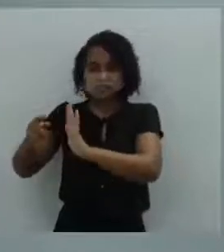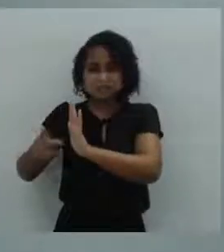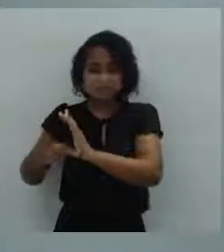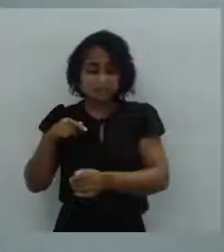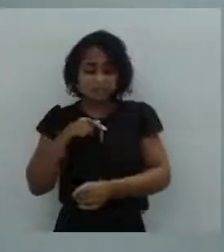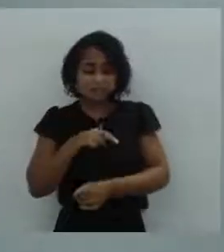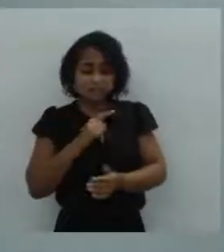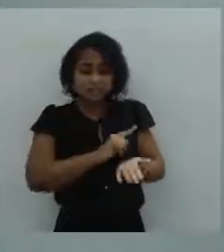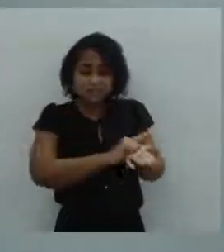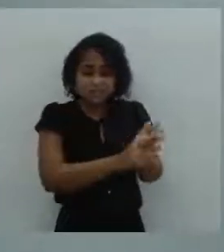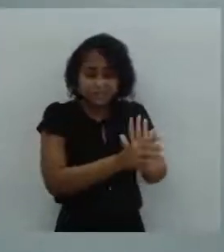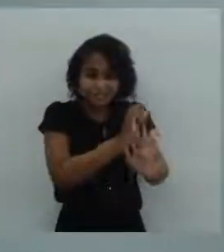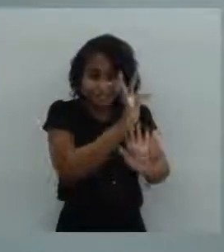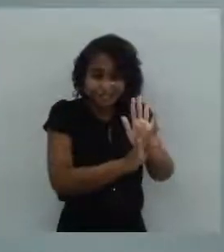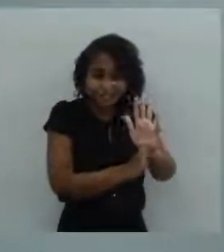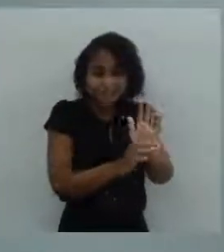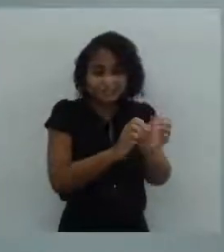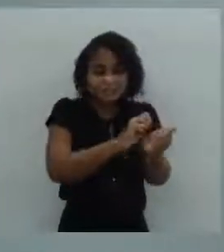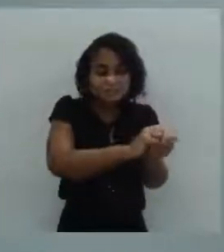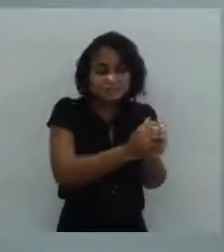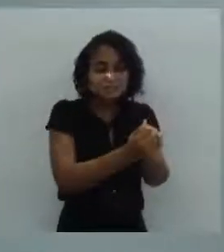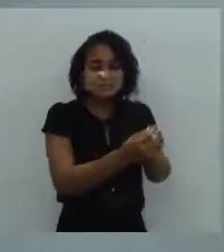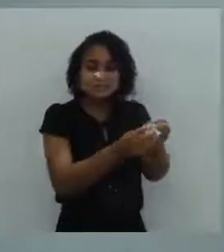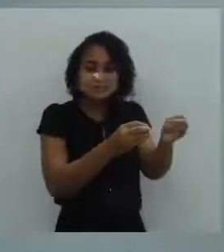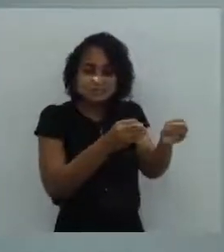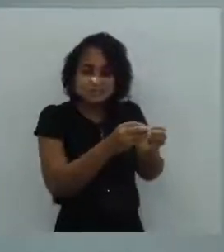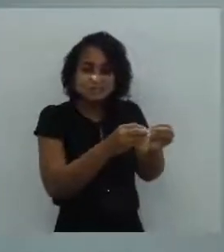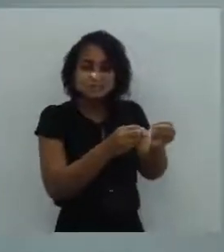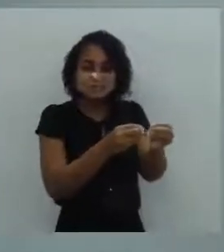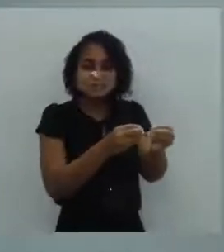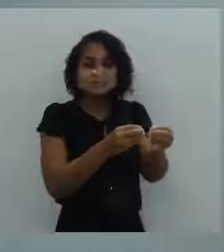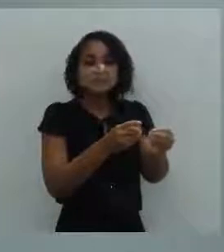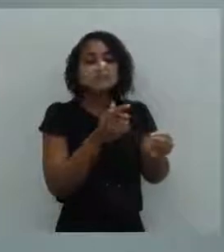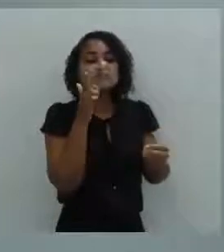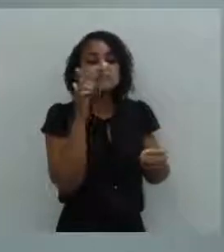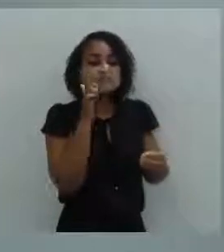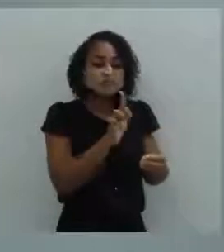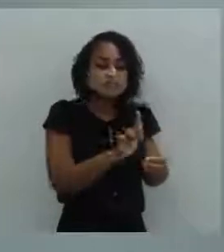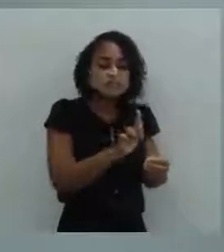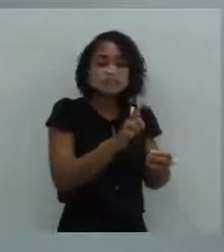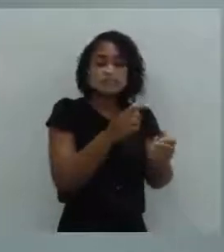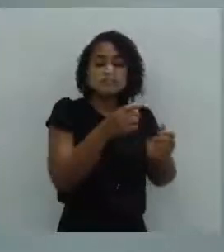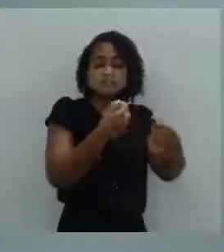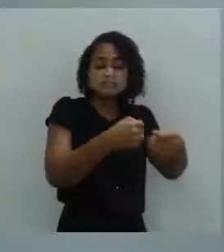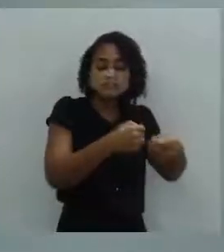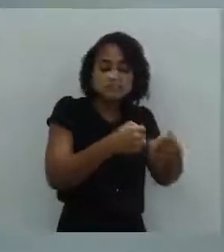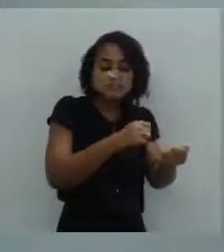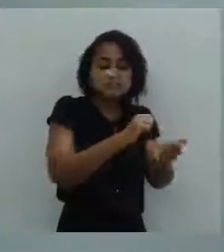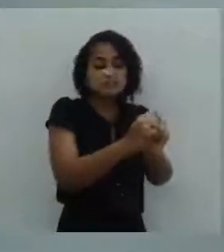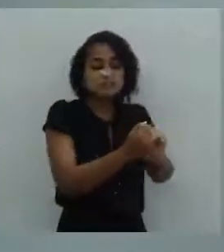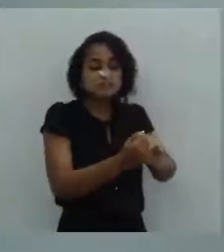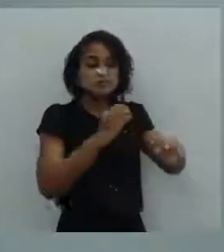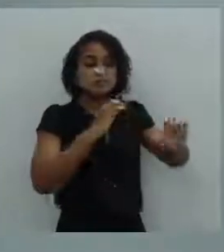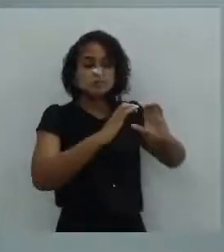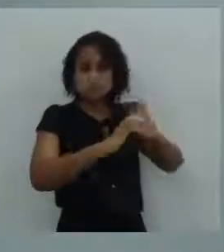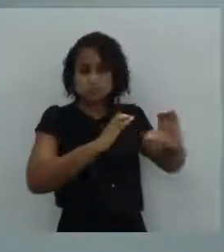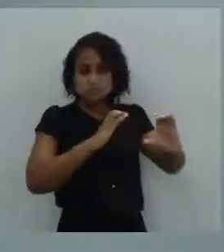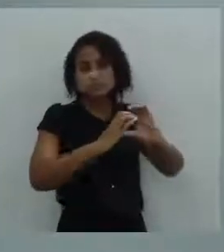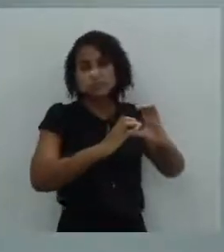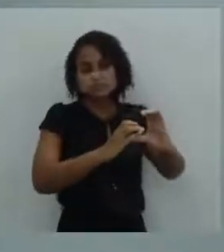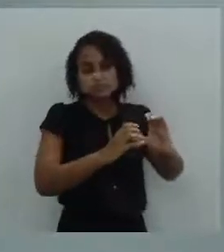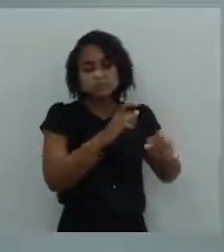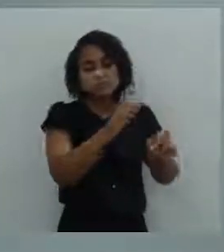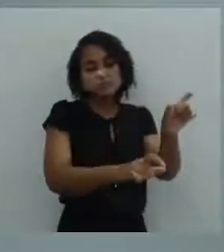os gêneros textuais, eles são mais flexíveis. Eles vão se adaptando às necessidades comunicacionais